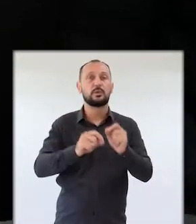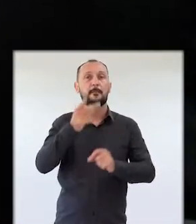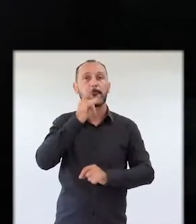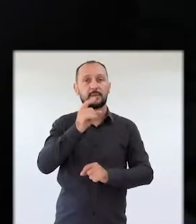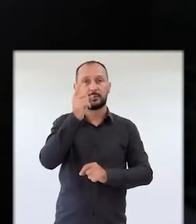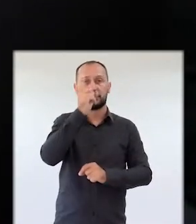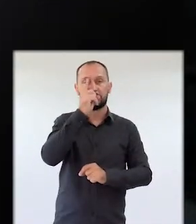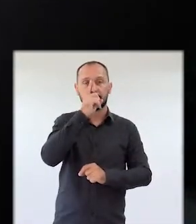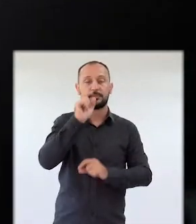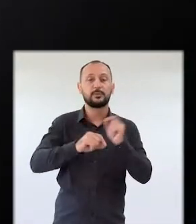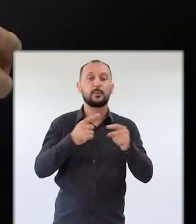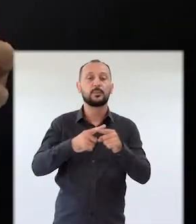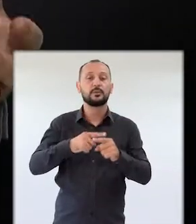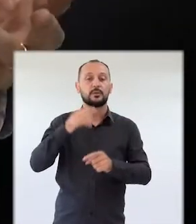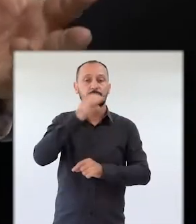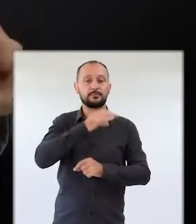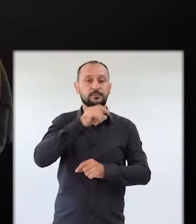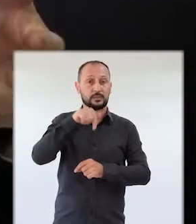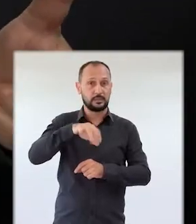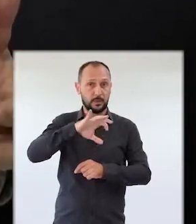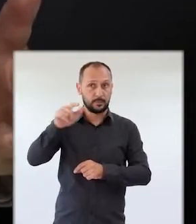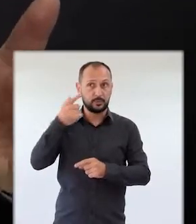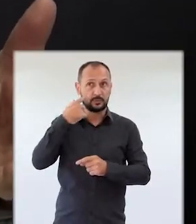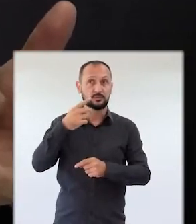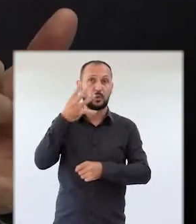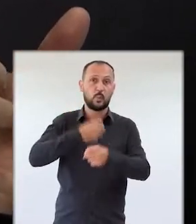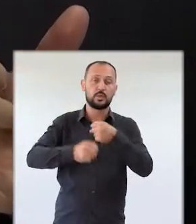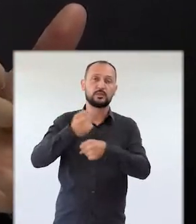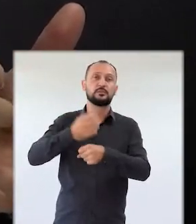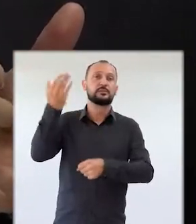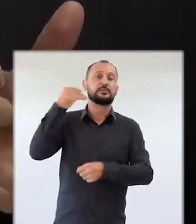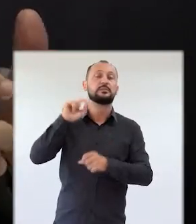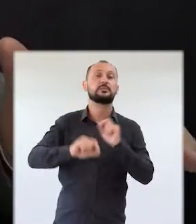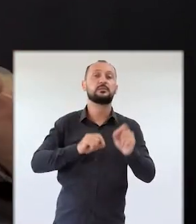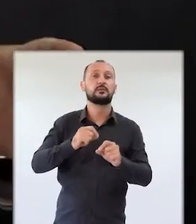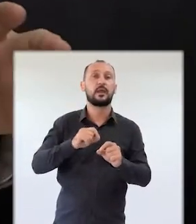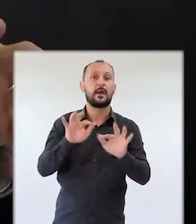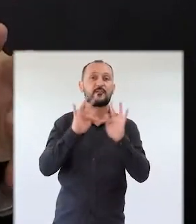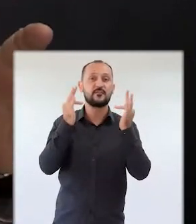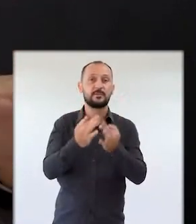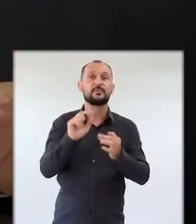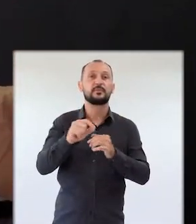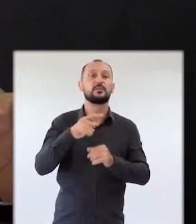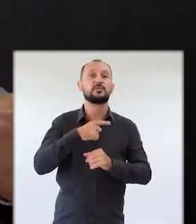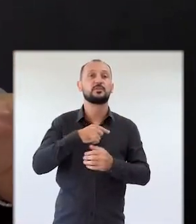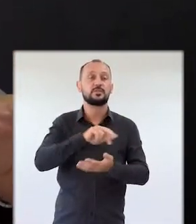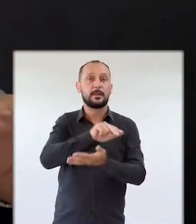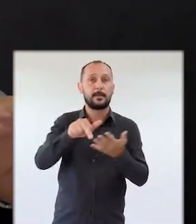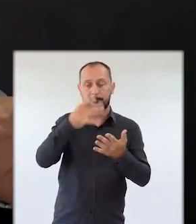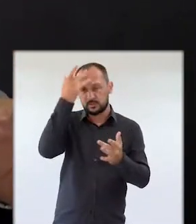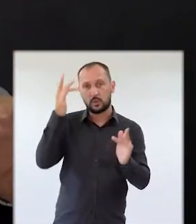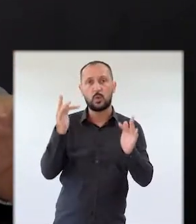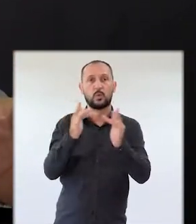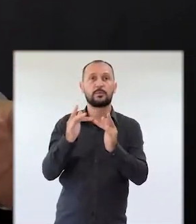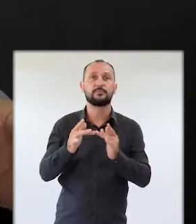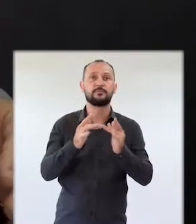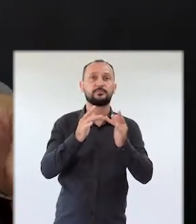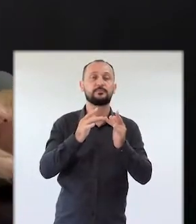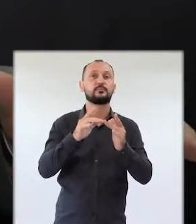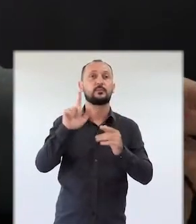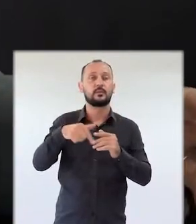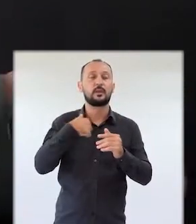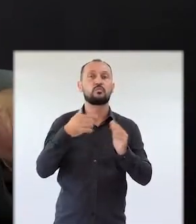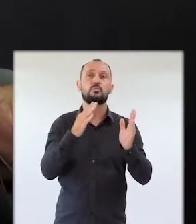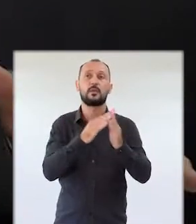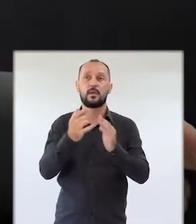40 anos, as pessoas da família viviam todas muito próximas. Isto é, as casas eram próximas, as crianças